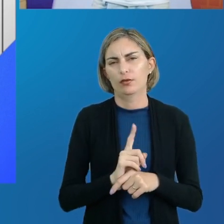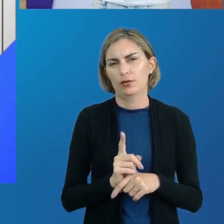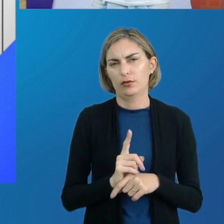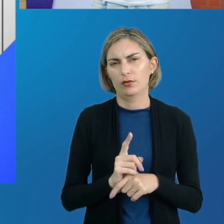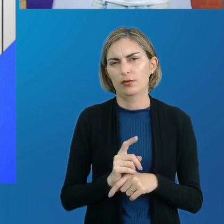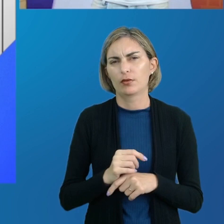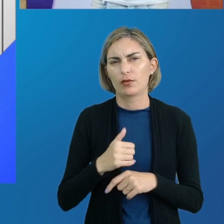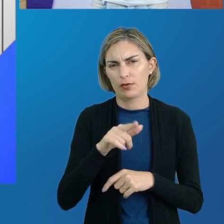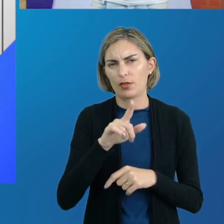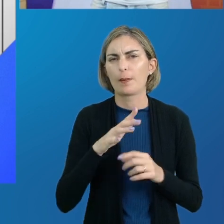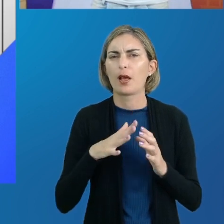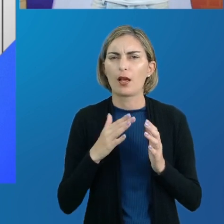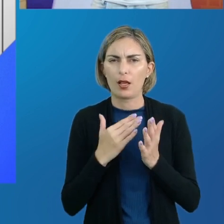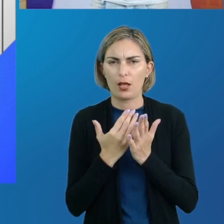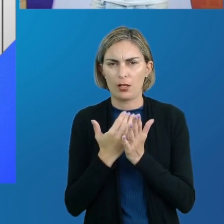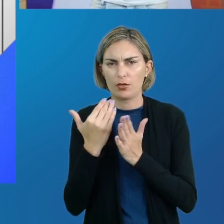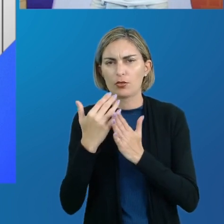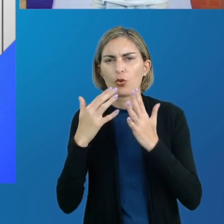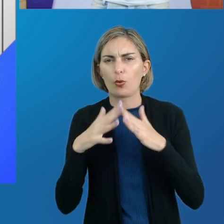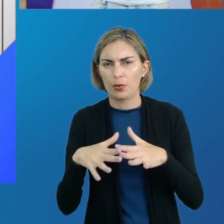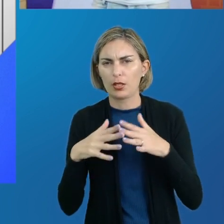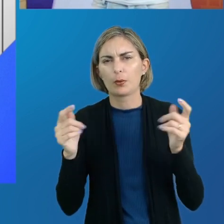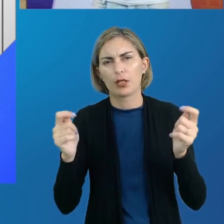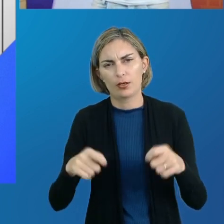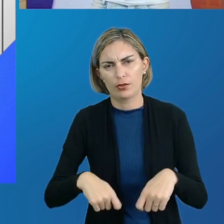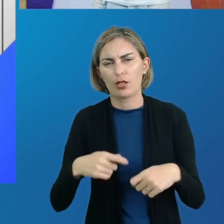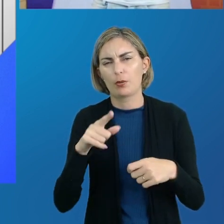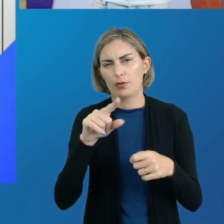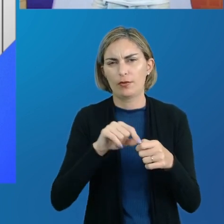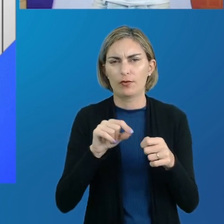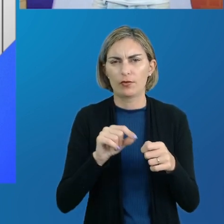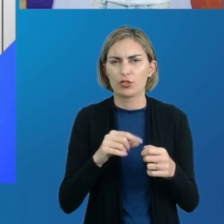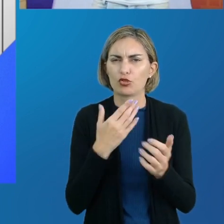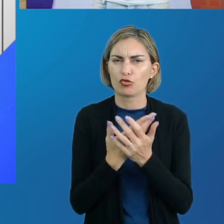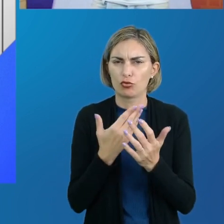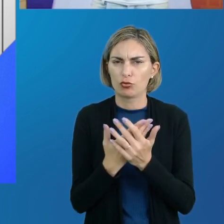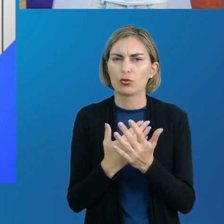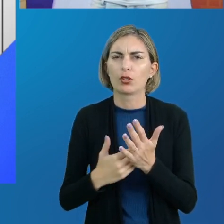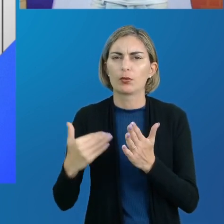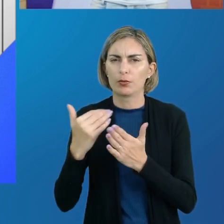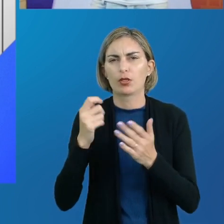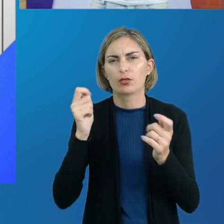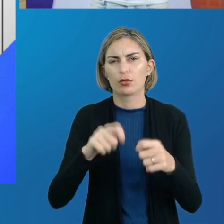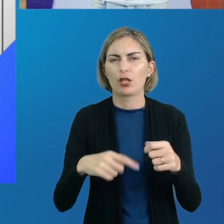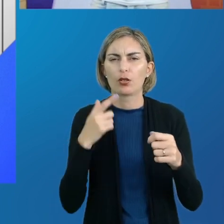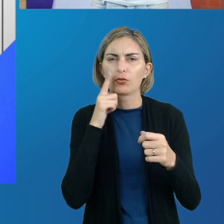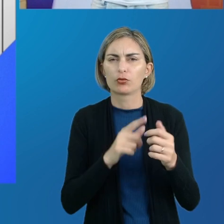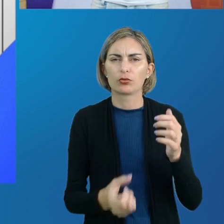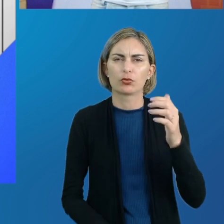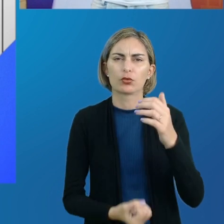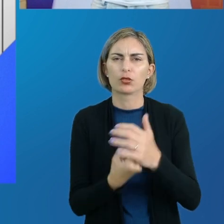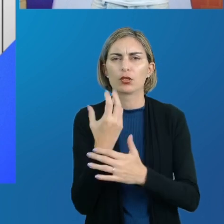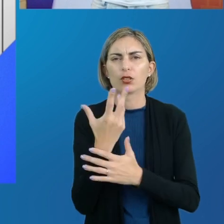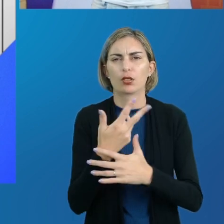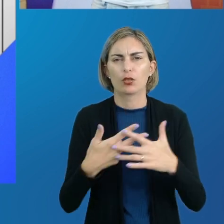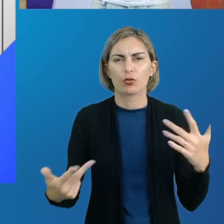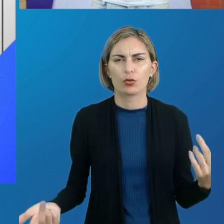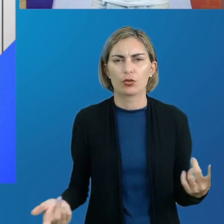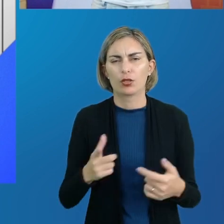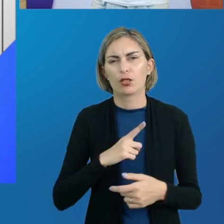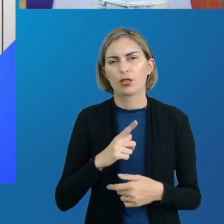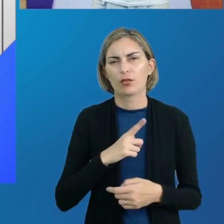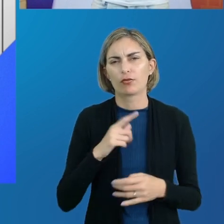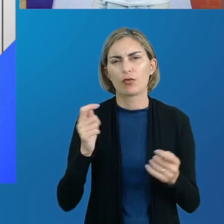mais complicado, como fala, mas dá para você ver em alguns fóruns, estudando um pouco, dá para criar algumas coisas e ele tem